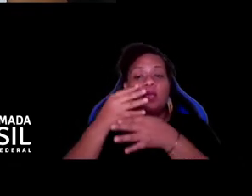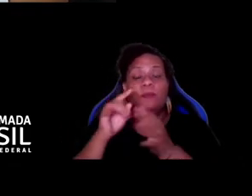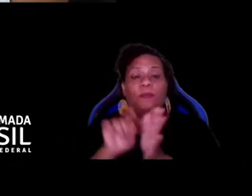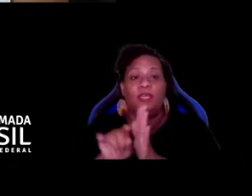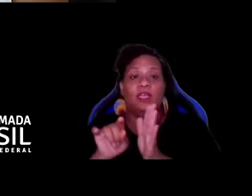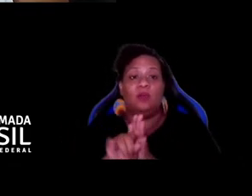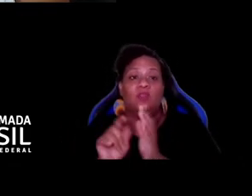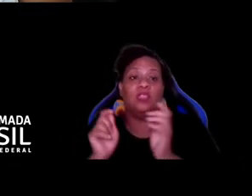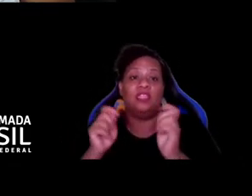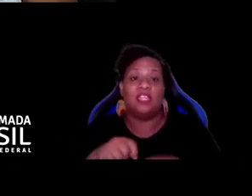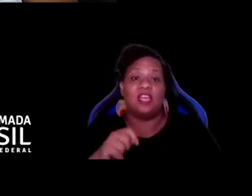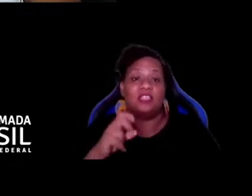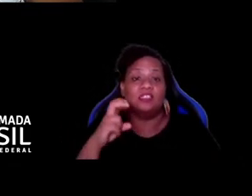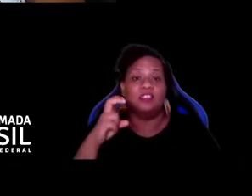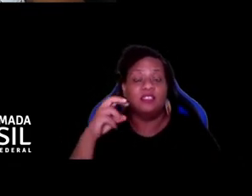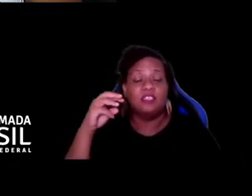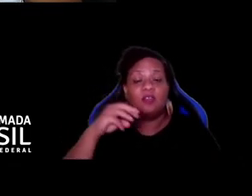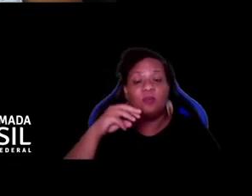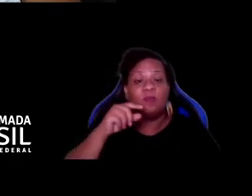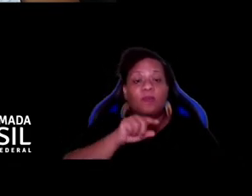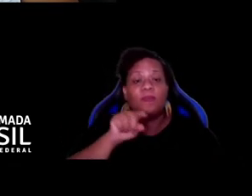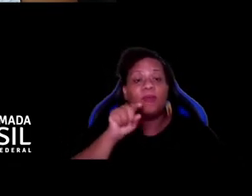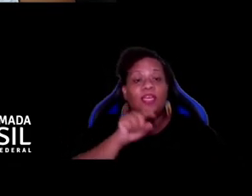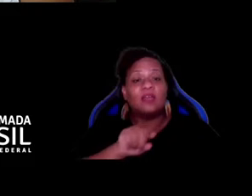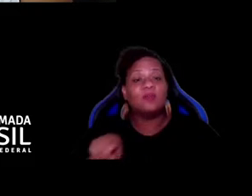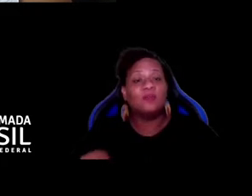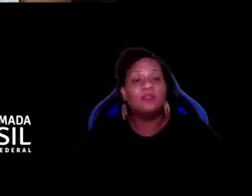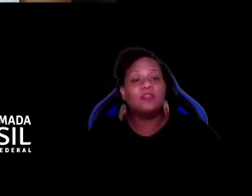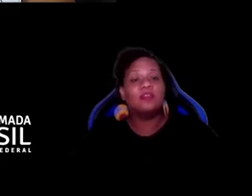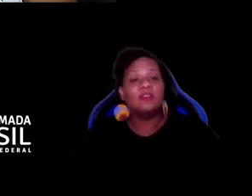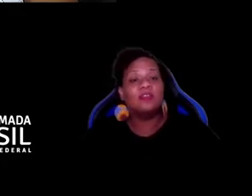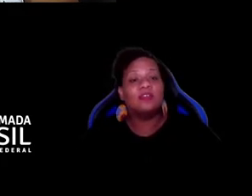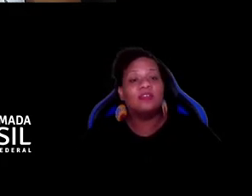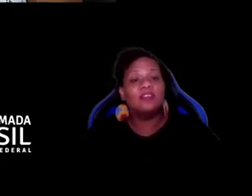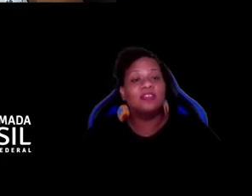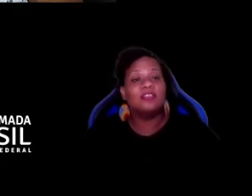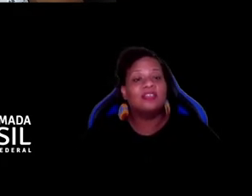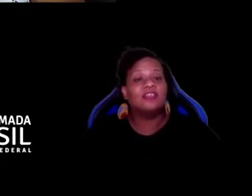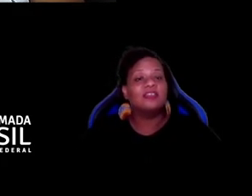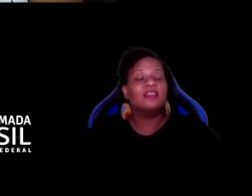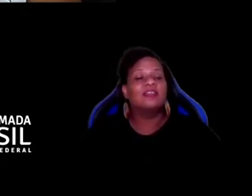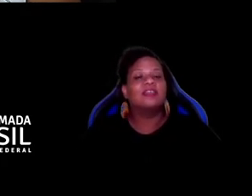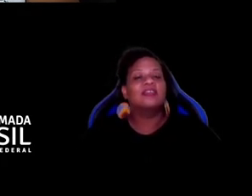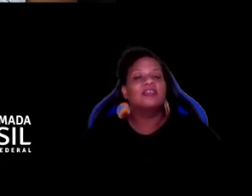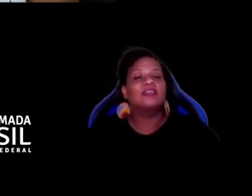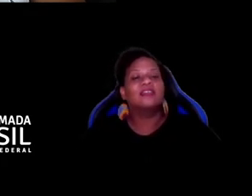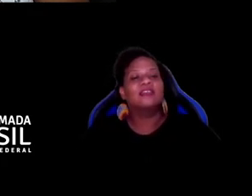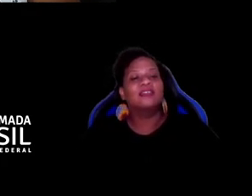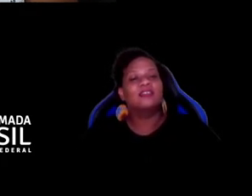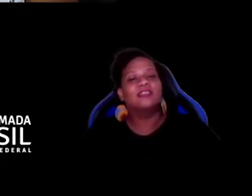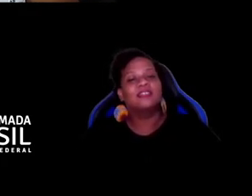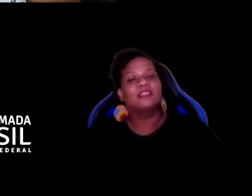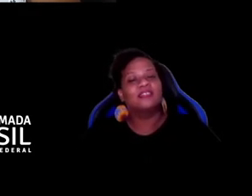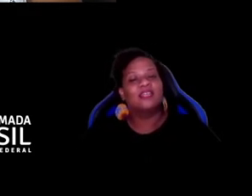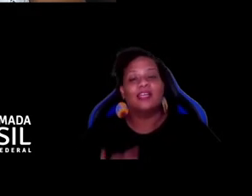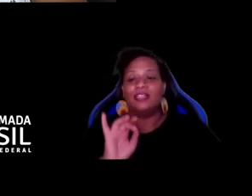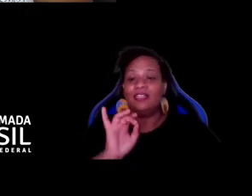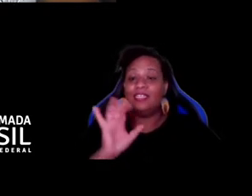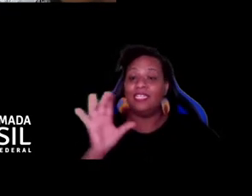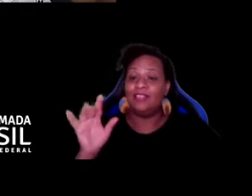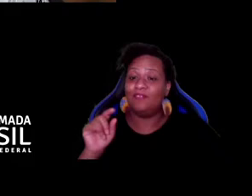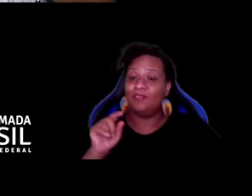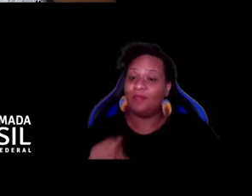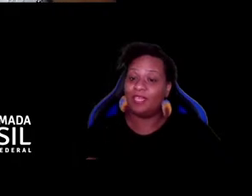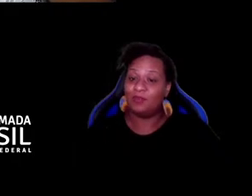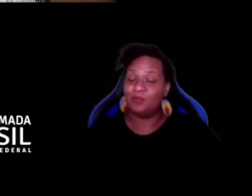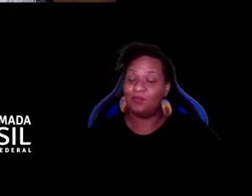mais 5 minutinhos. Então, tá aberto aí. Tá aberto as perguntas. Enquanto